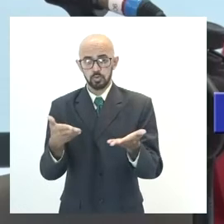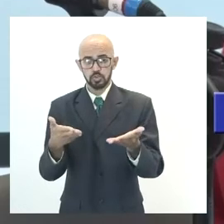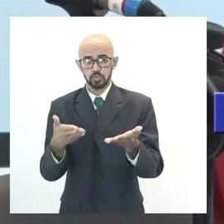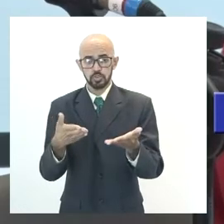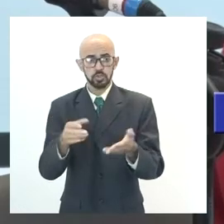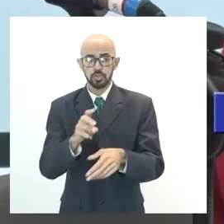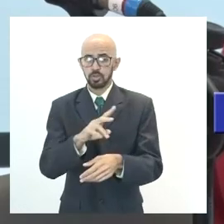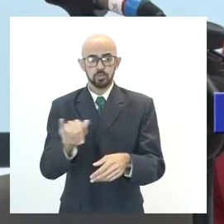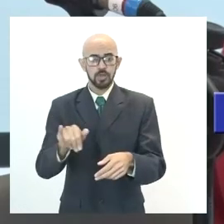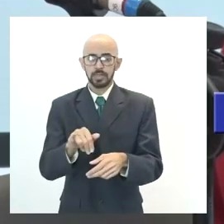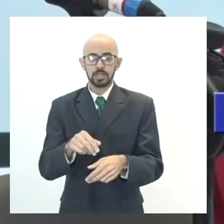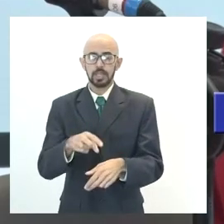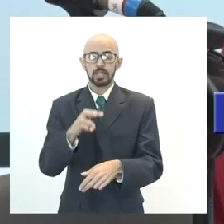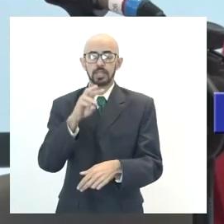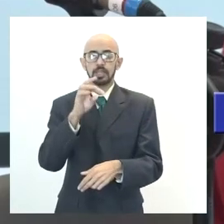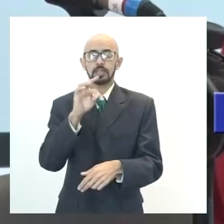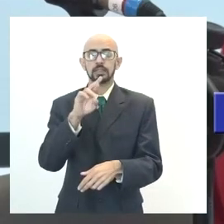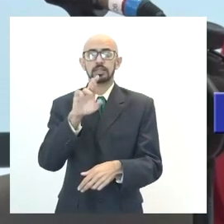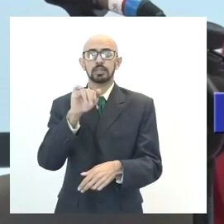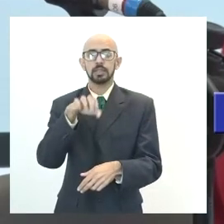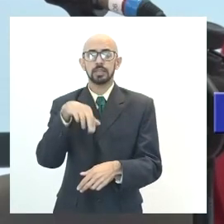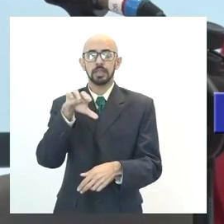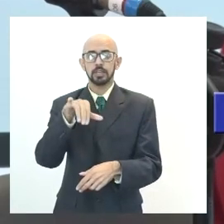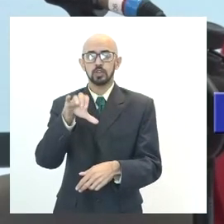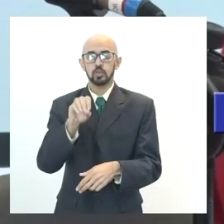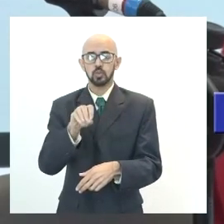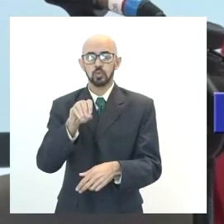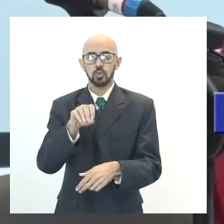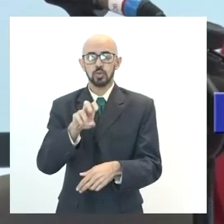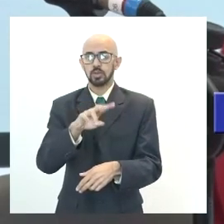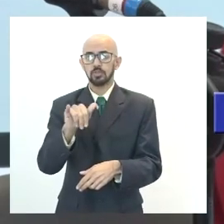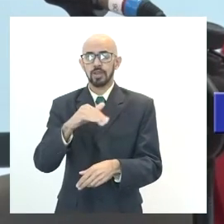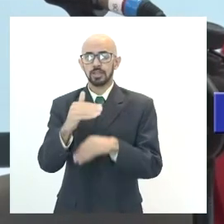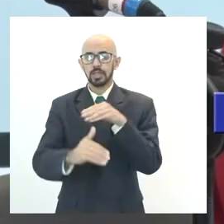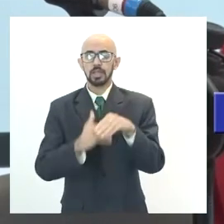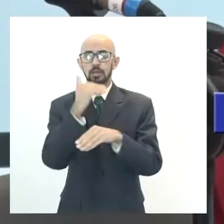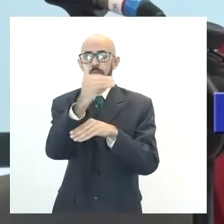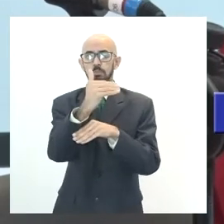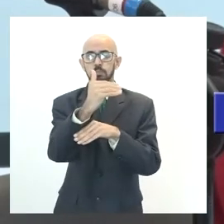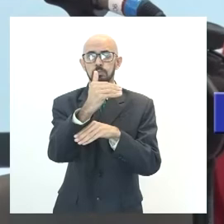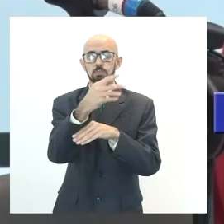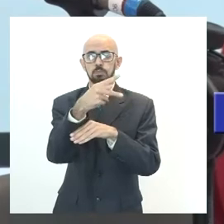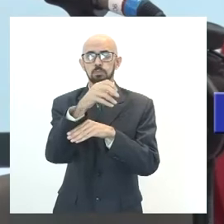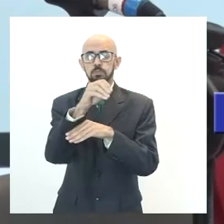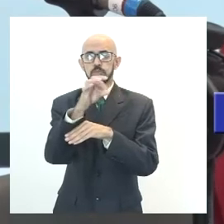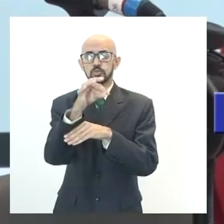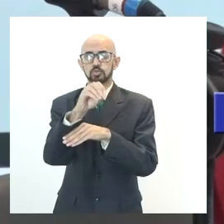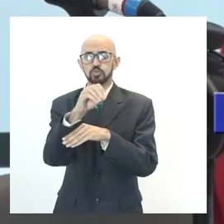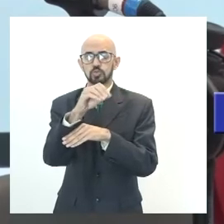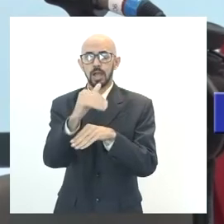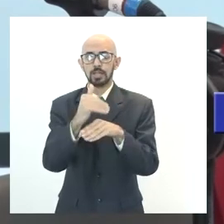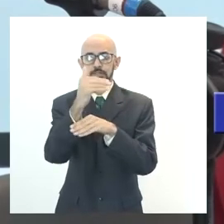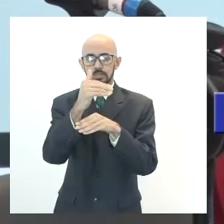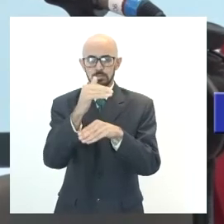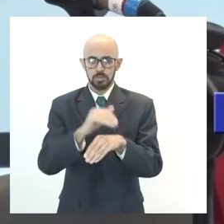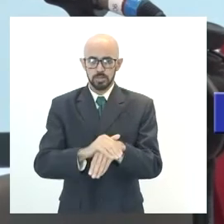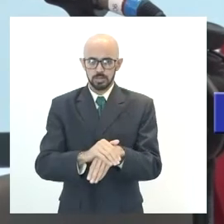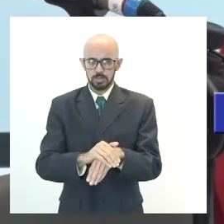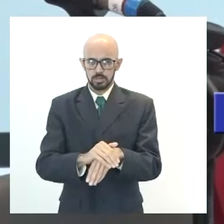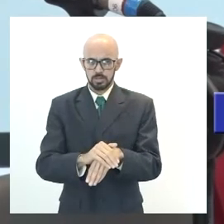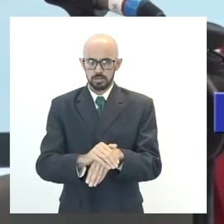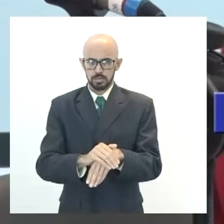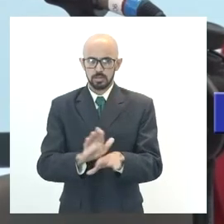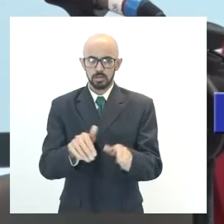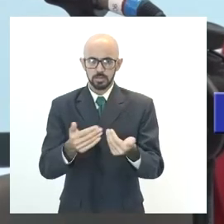não vão ter triênio não vão ter posto acima os senhores acham que vale a pena ir para